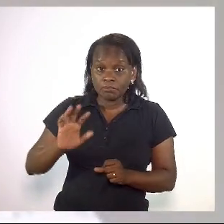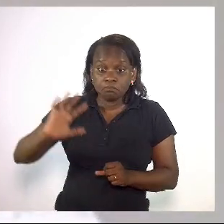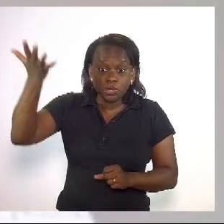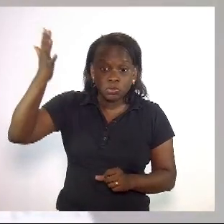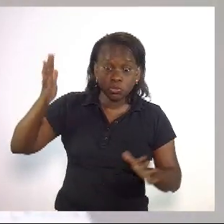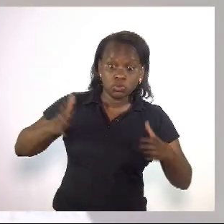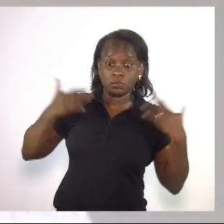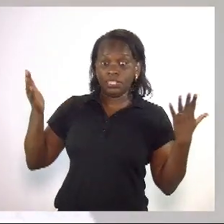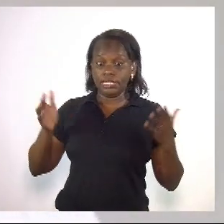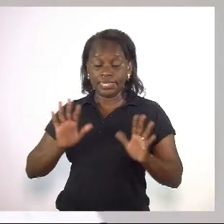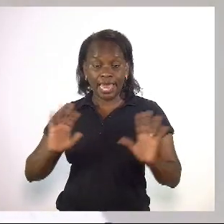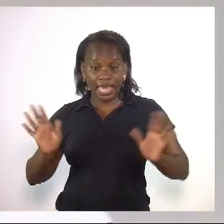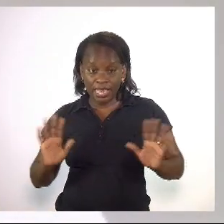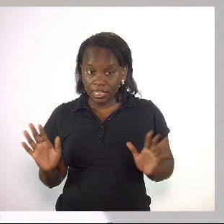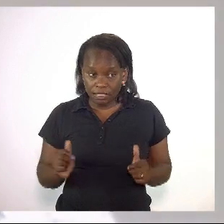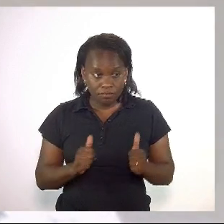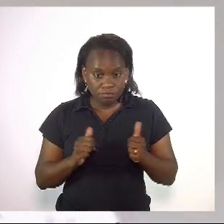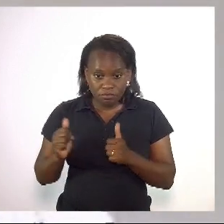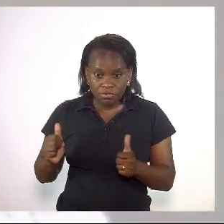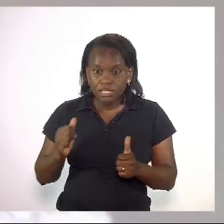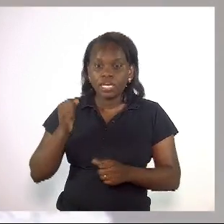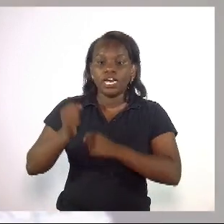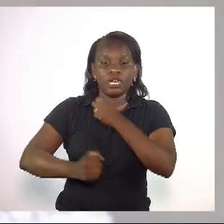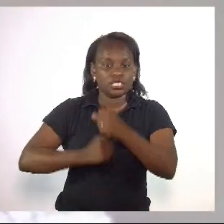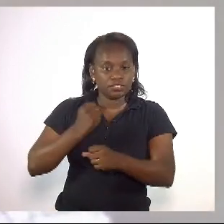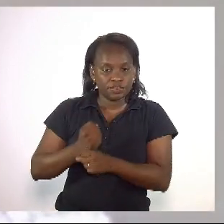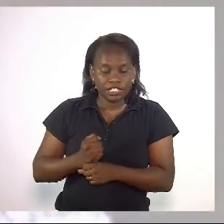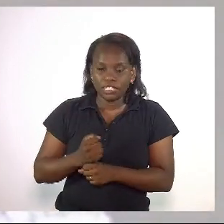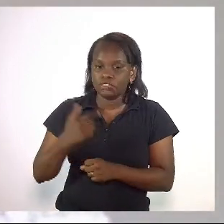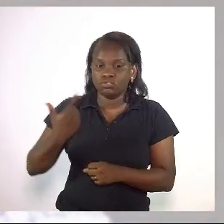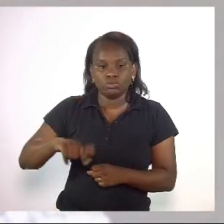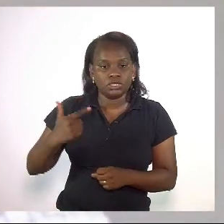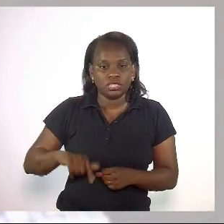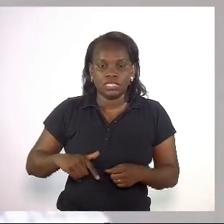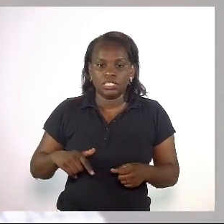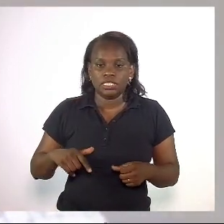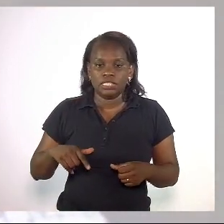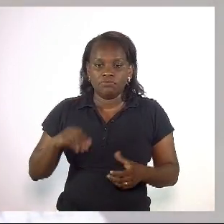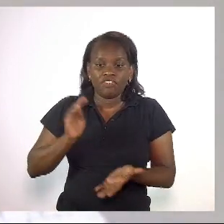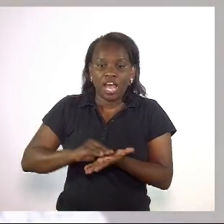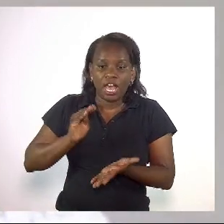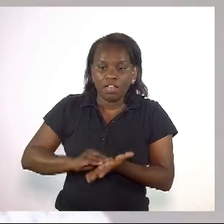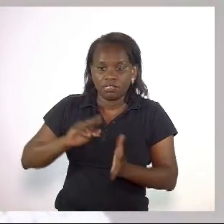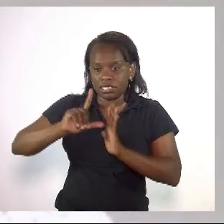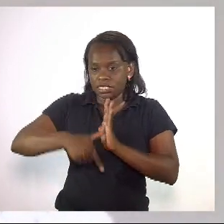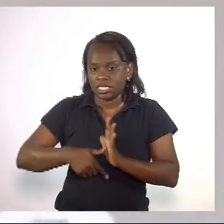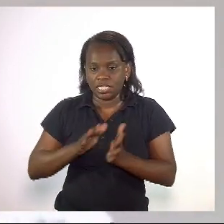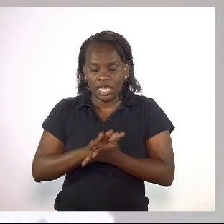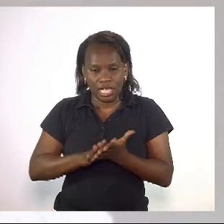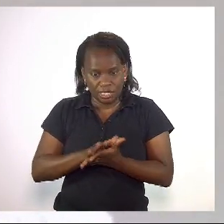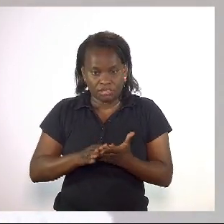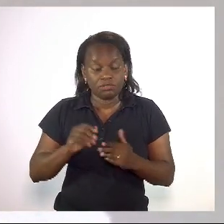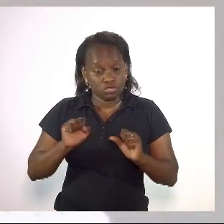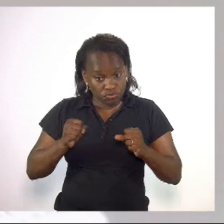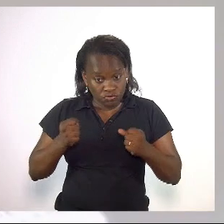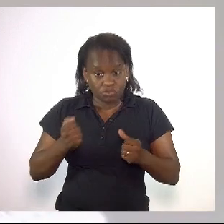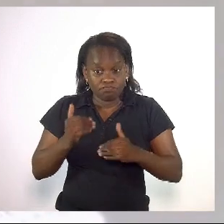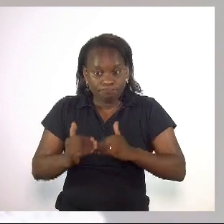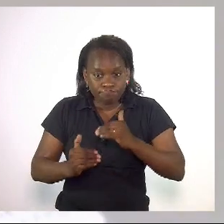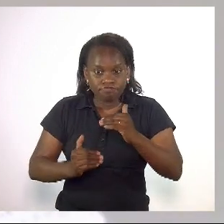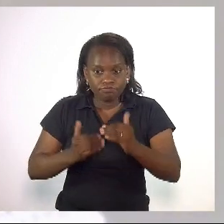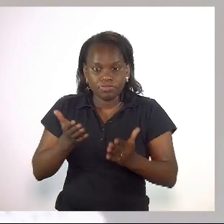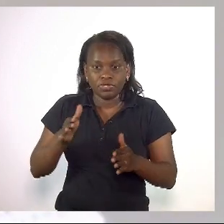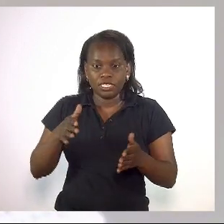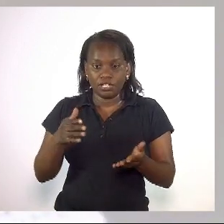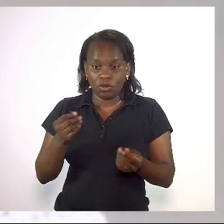até o final do ano, nós, no ano que vem, não nos deparemos com essa irregularidade. Isso é um grande passo para o equilíbrio